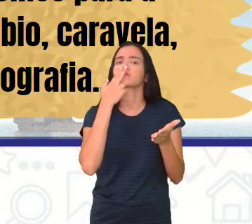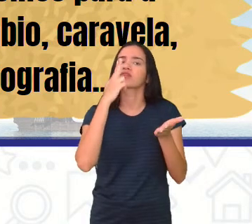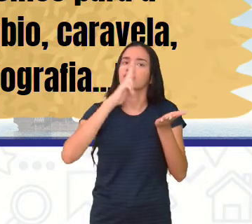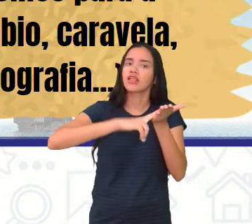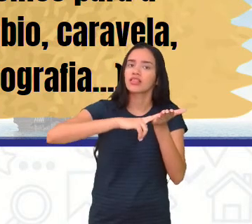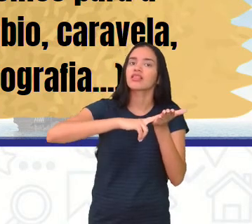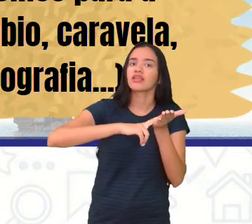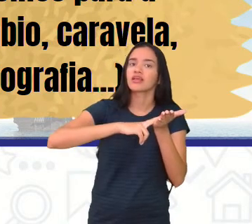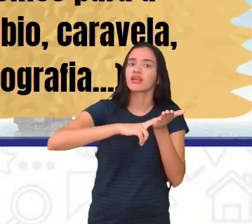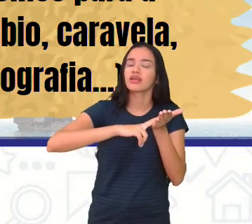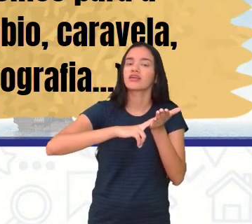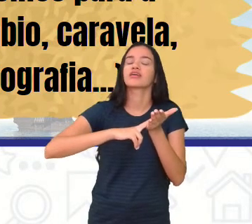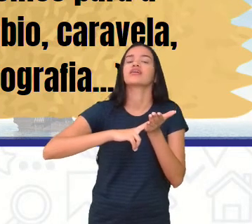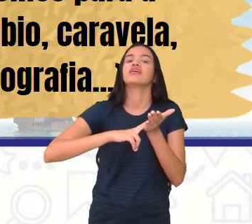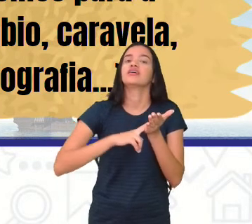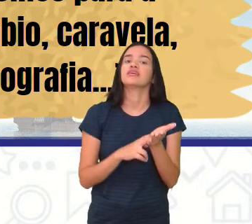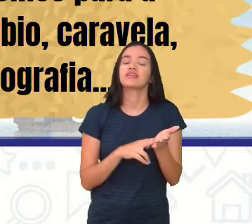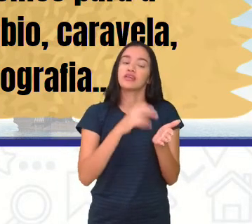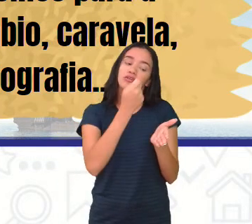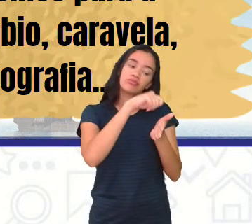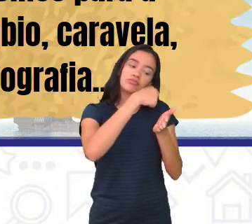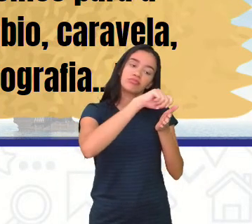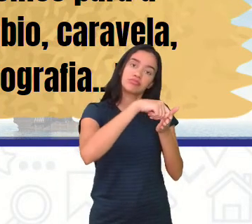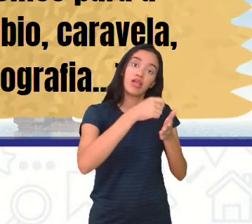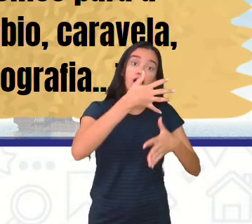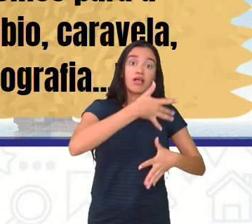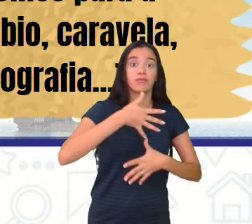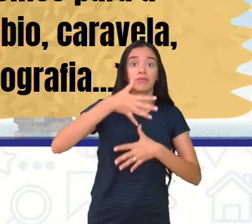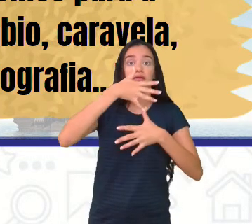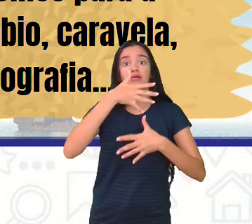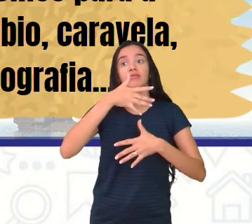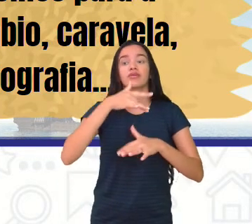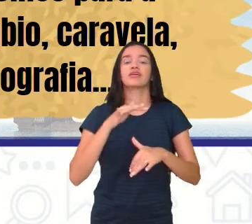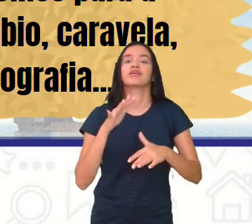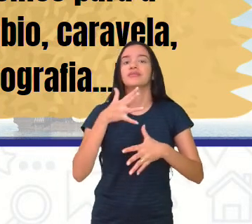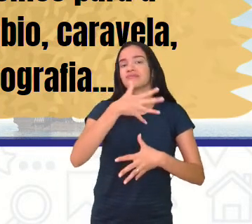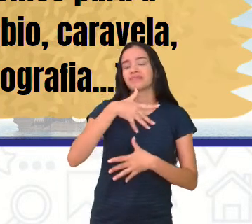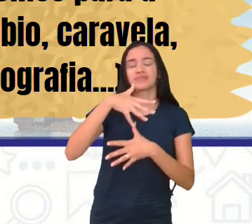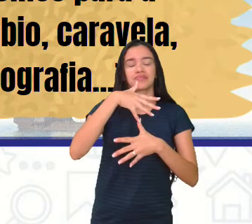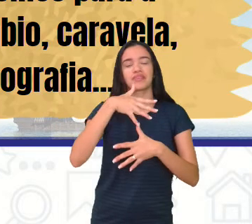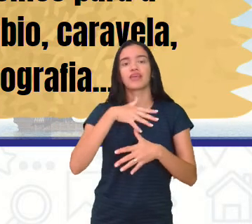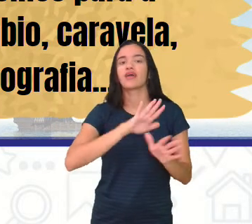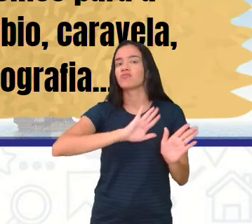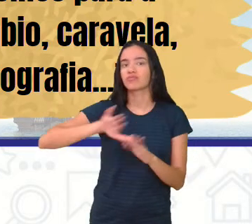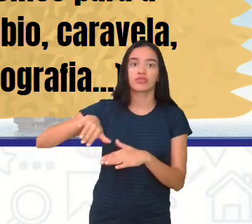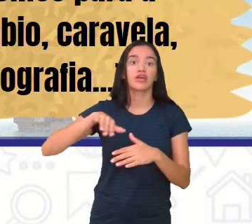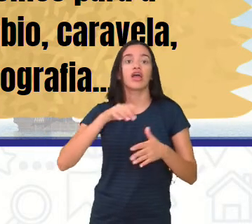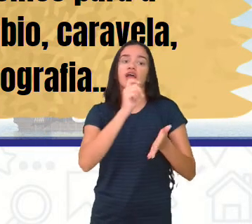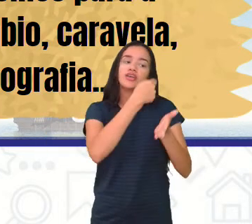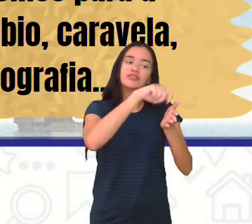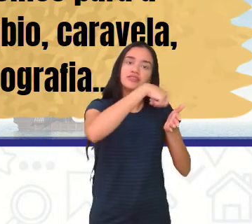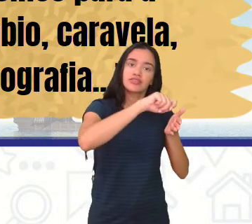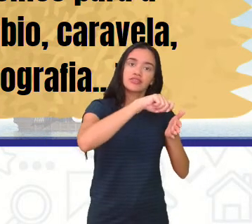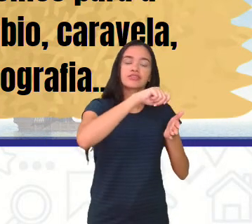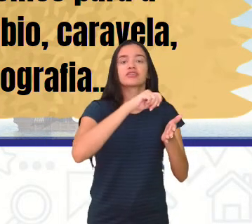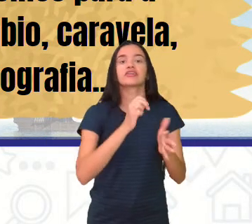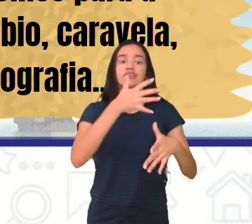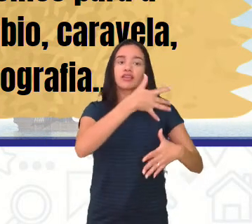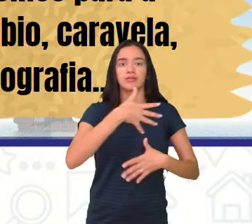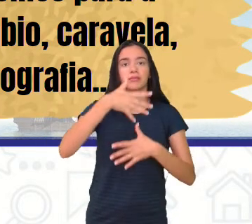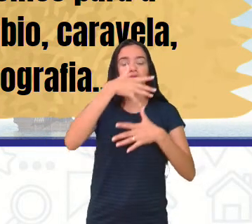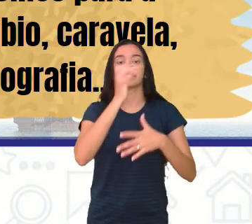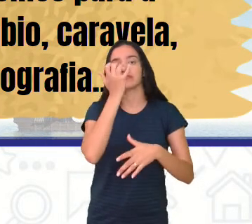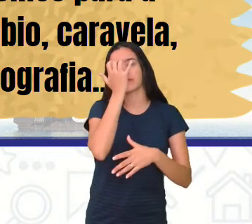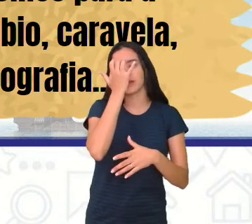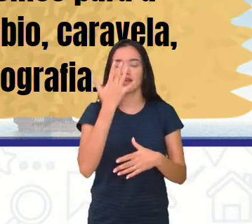né? Mapa. Então, a escrita de mapas, né? Eles começaram a produzir os primeiros mapas para facilitar